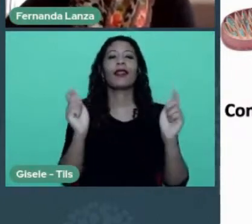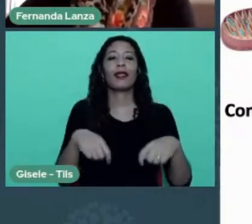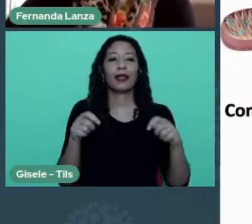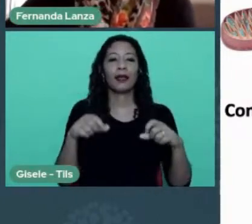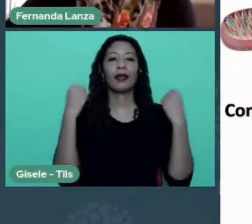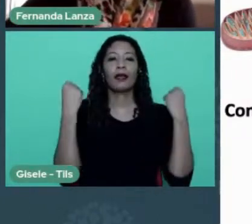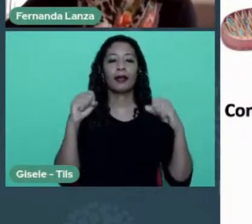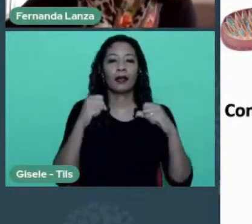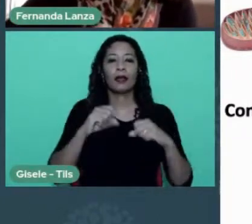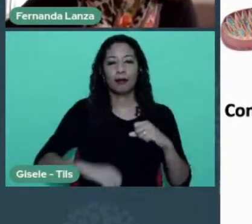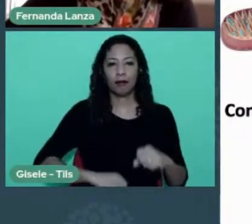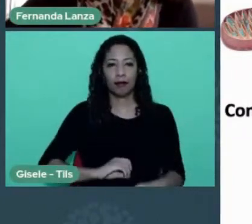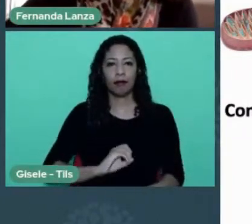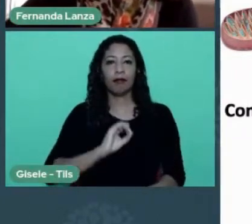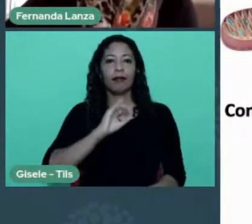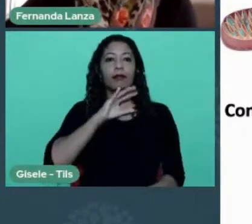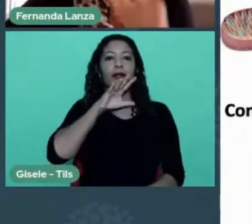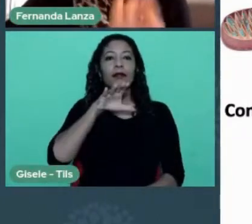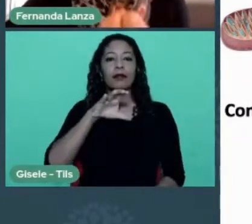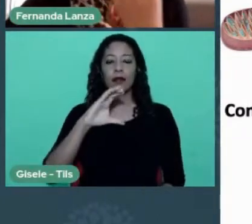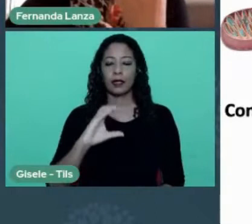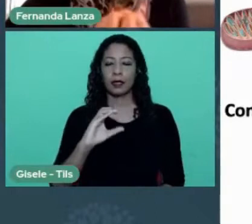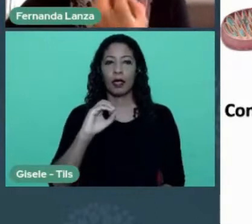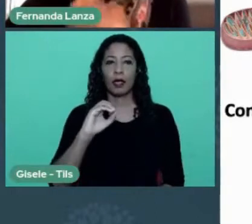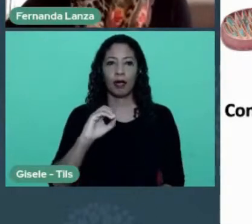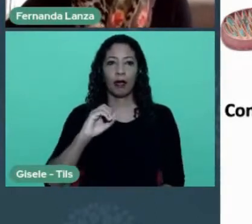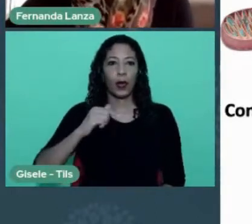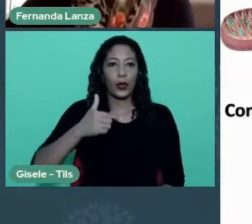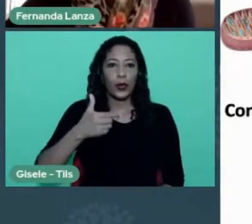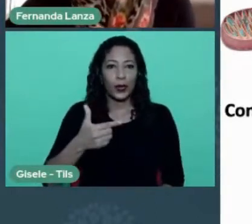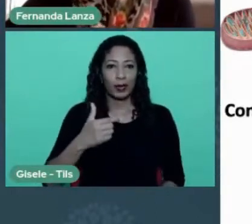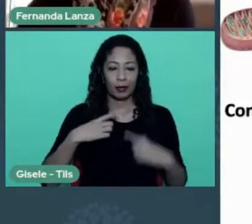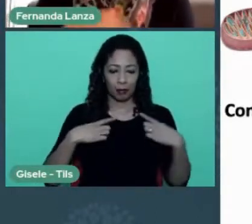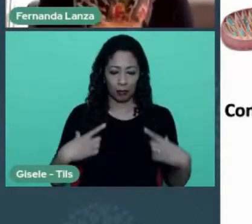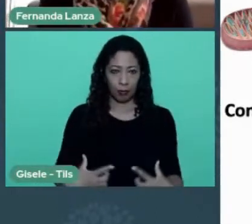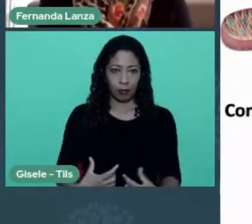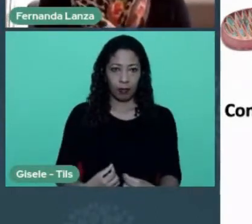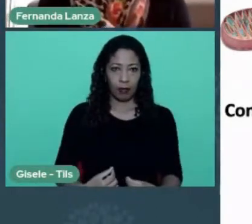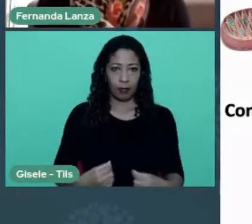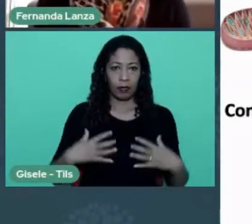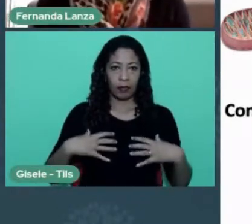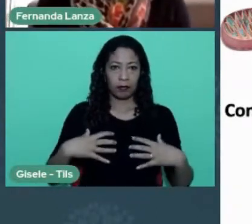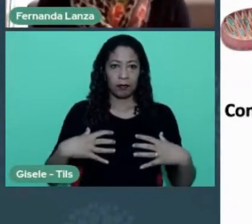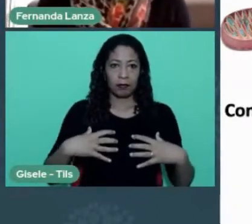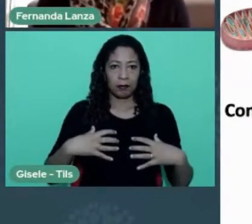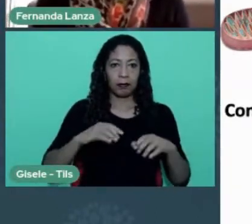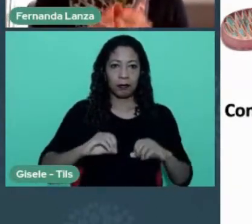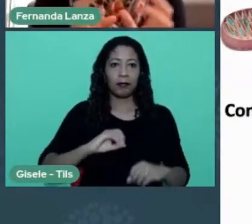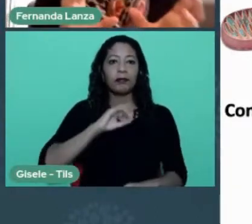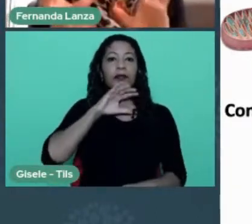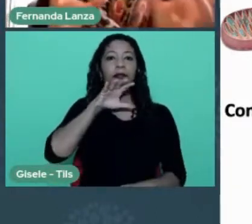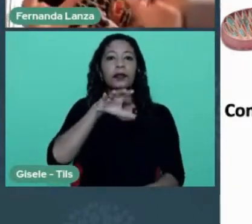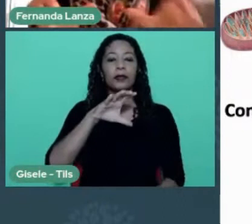volta o CO2 volta até o pulmão graças à manutenção do batimento cardíaco e assim ele é eliminado.